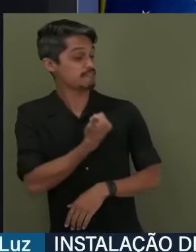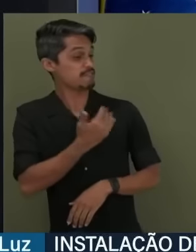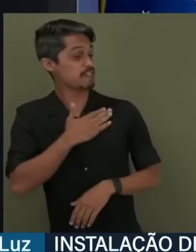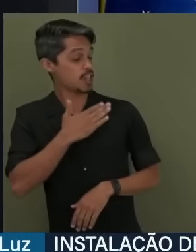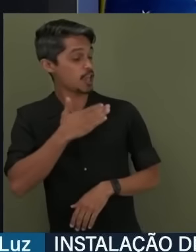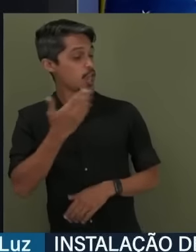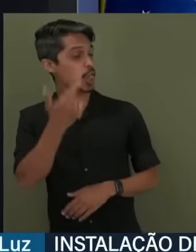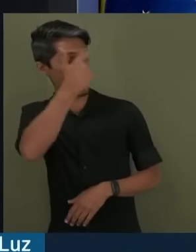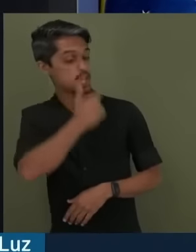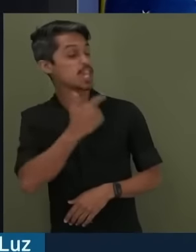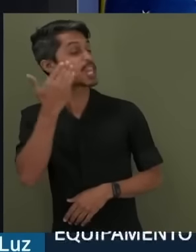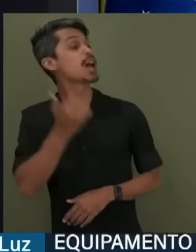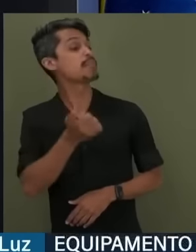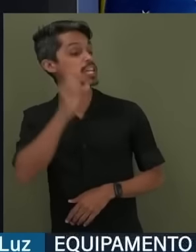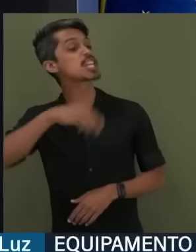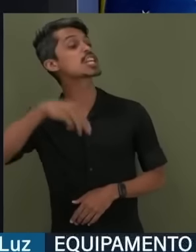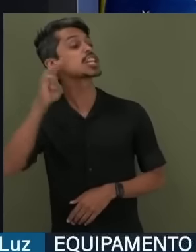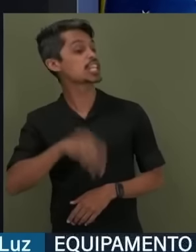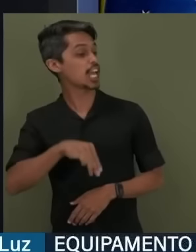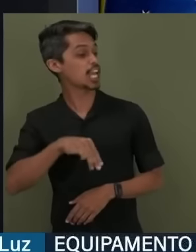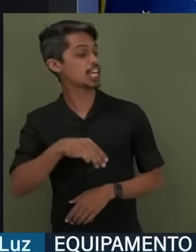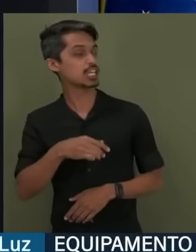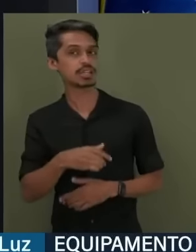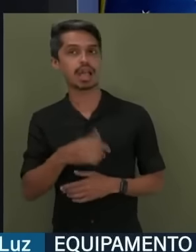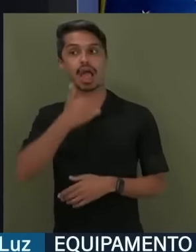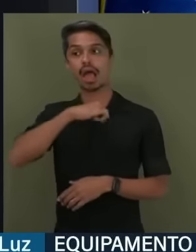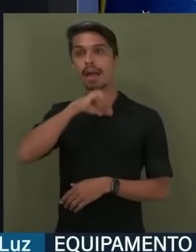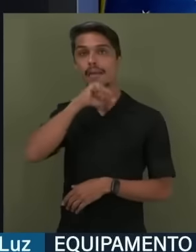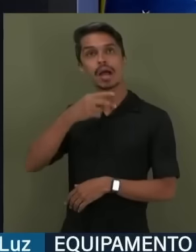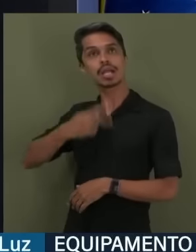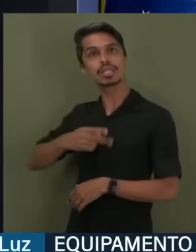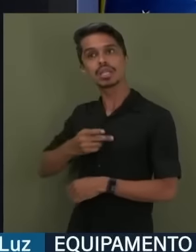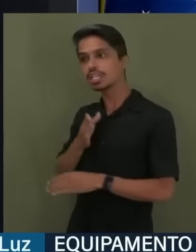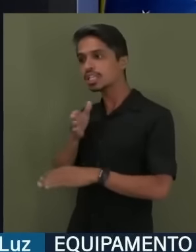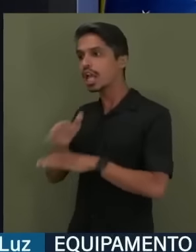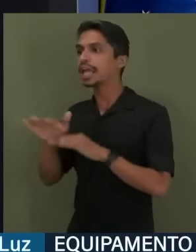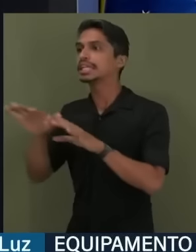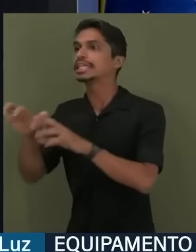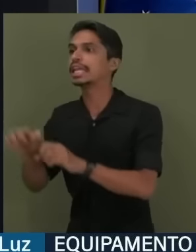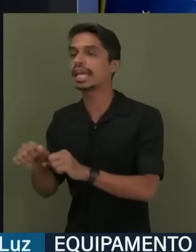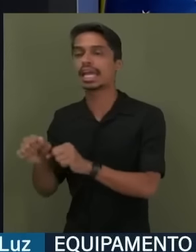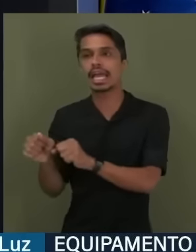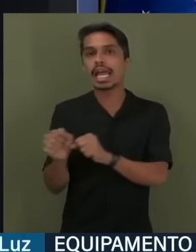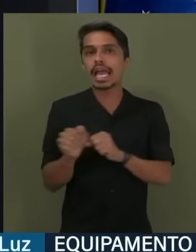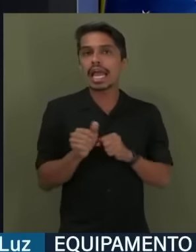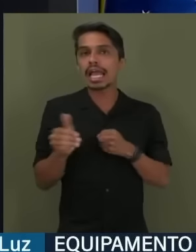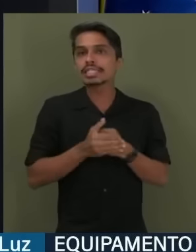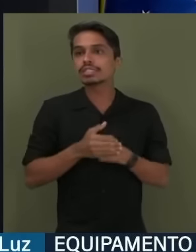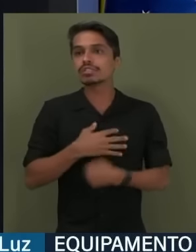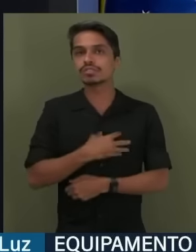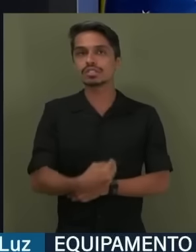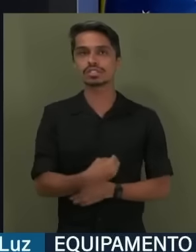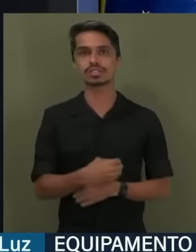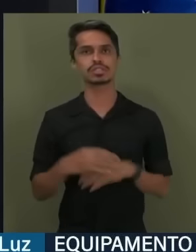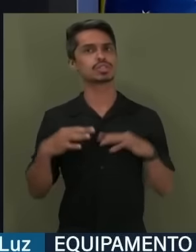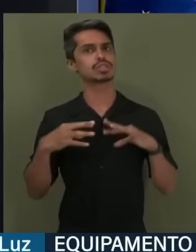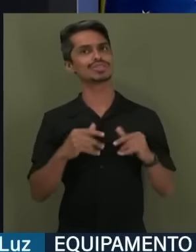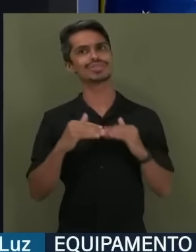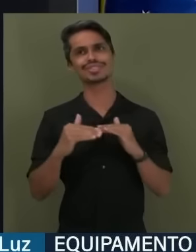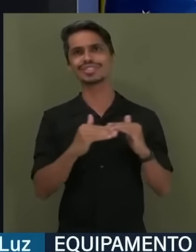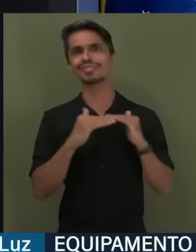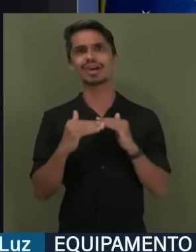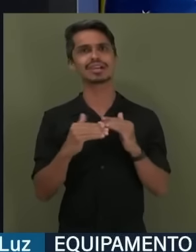Com o filho do rico, é a mãe que vai ao local do crime e retira o filho da cena do crime. Todos somos iguais perante